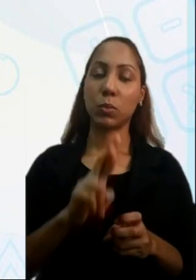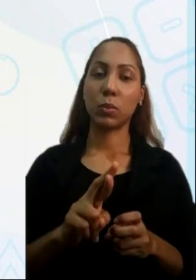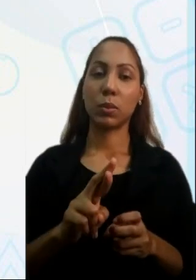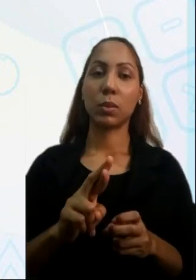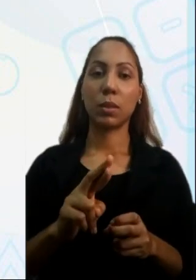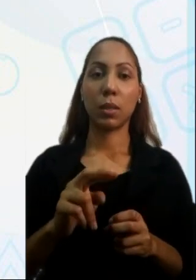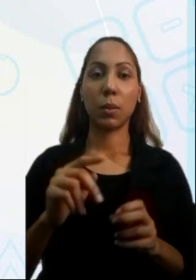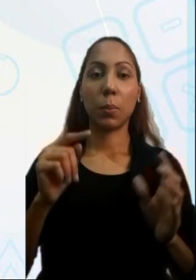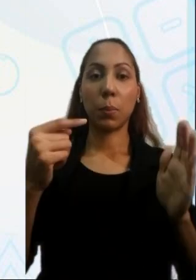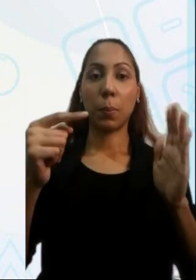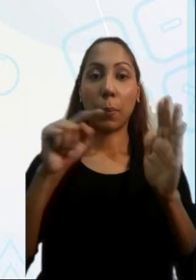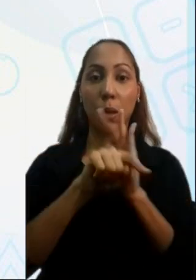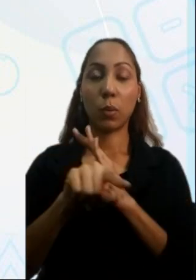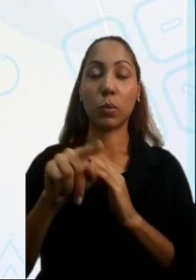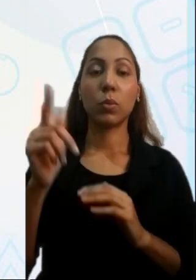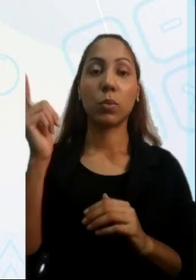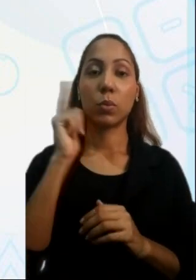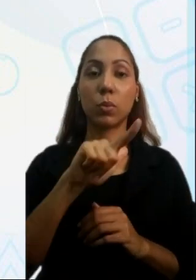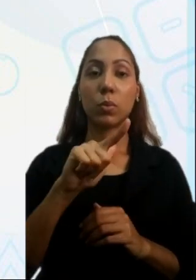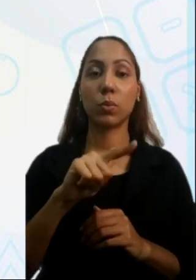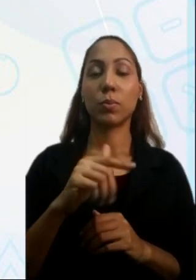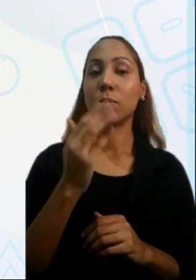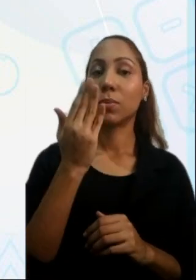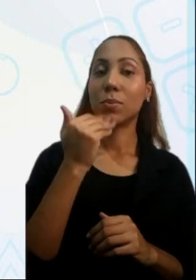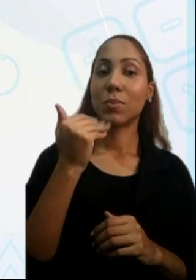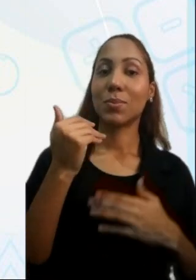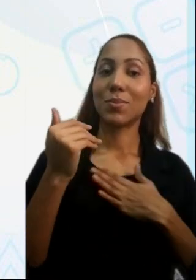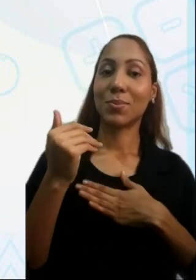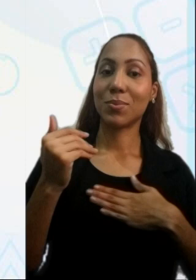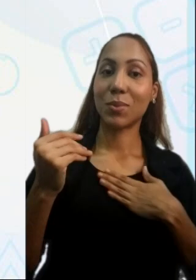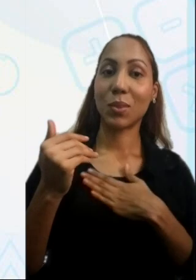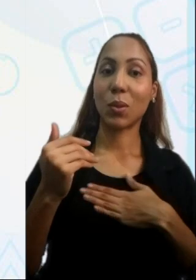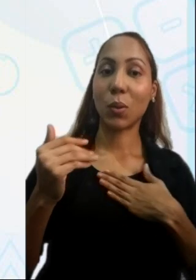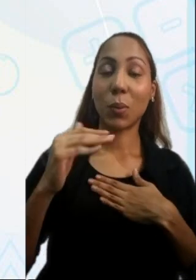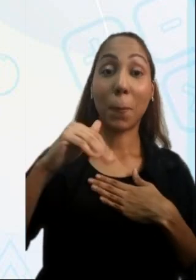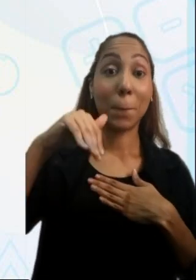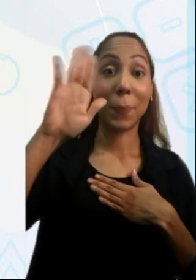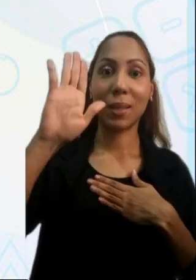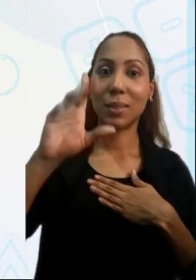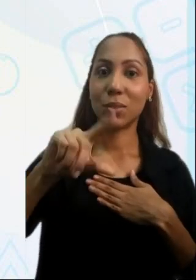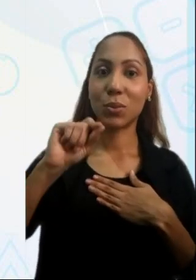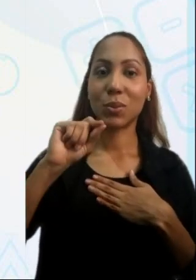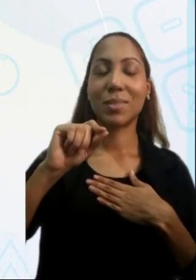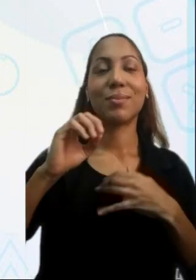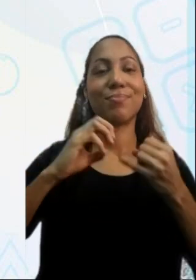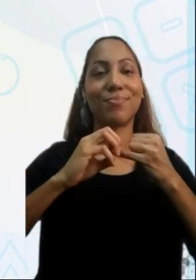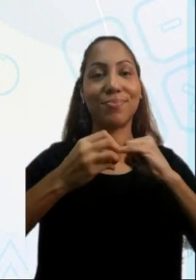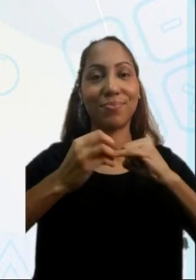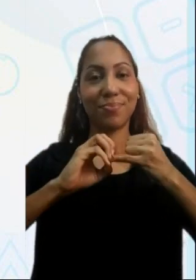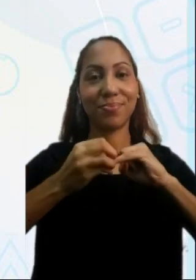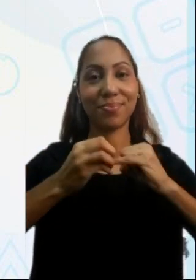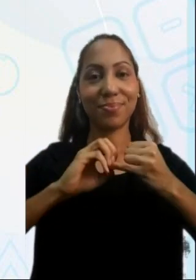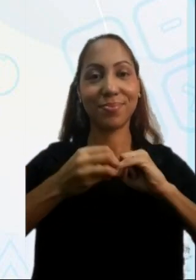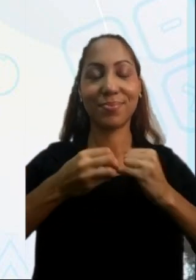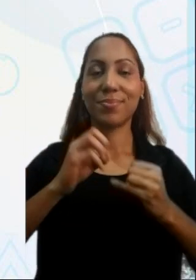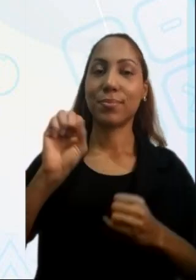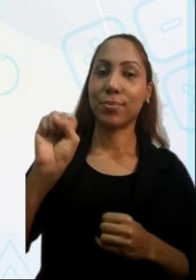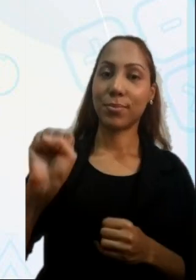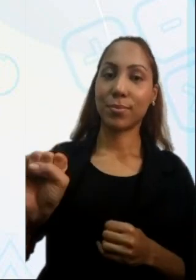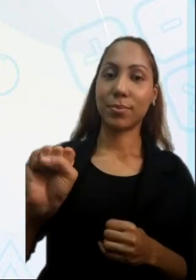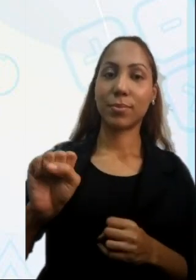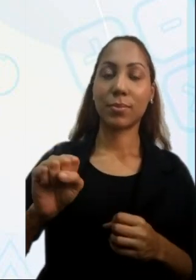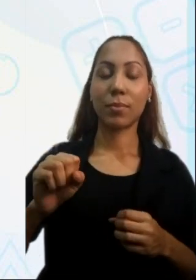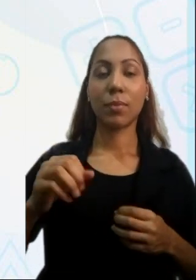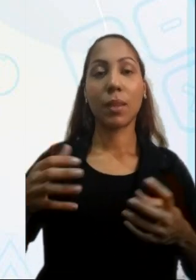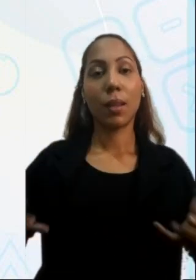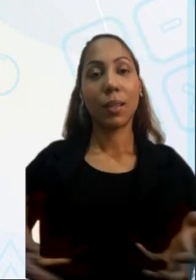perguntas. Qual o alimento mais preferido? O mais escolhido? O feijão, por 8 estudantes. A salada,